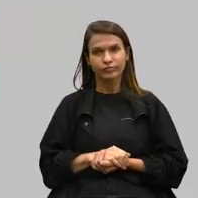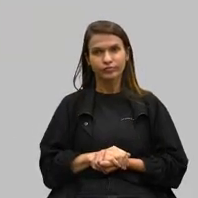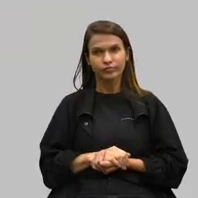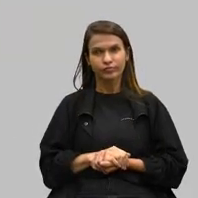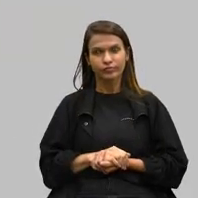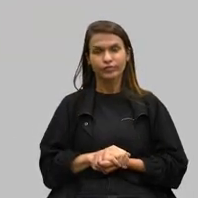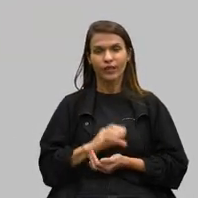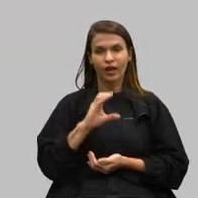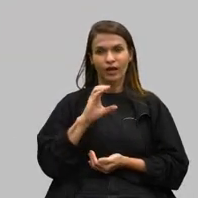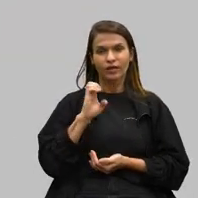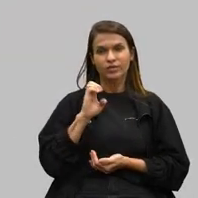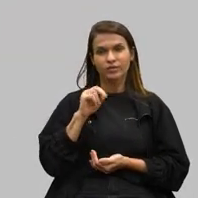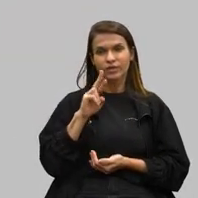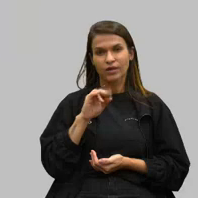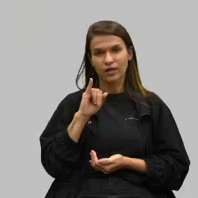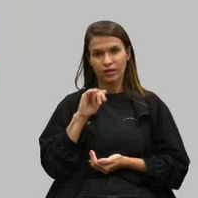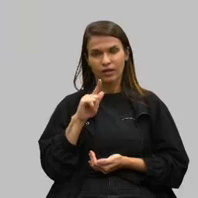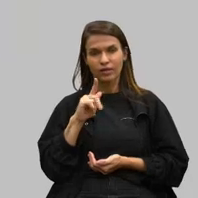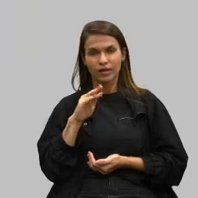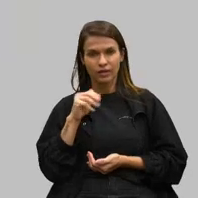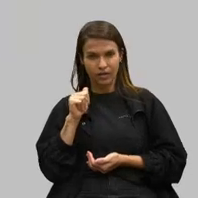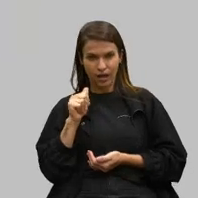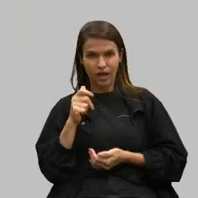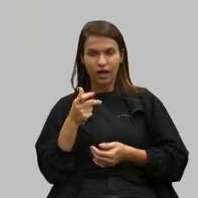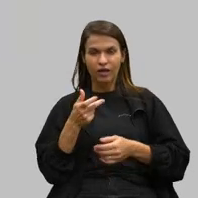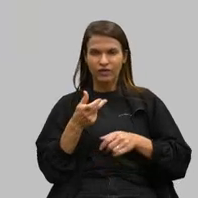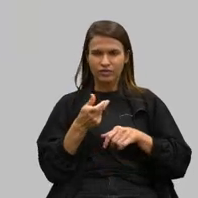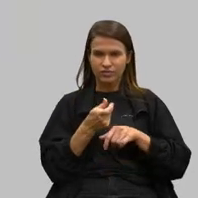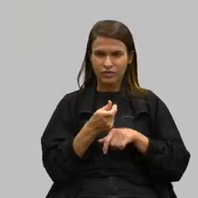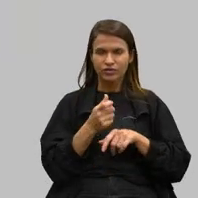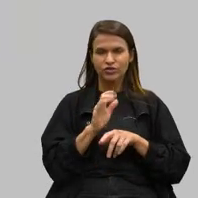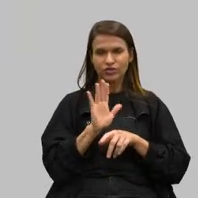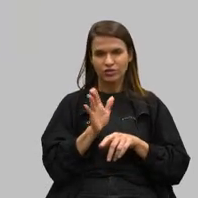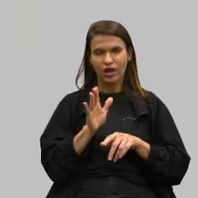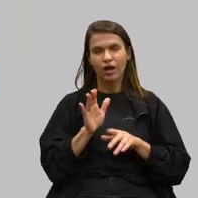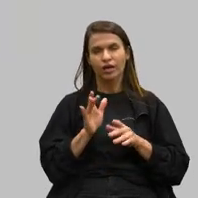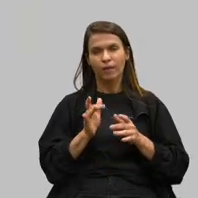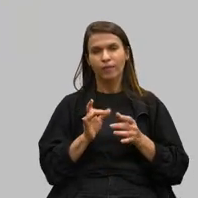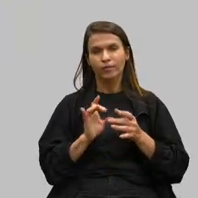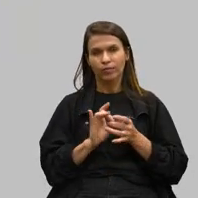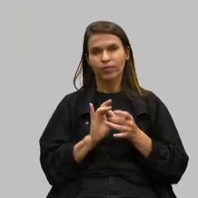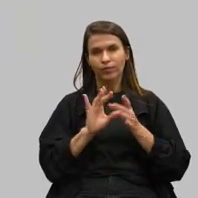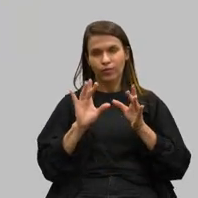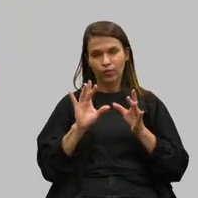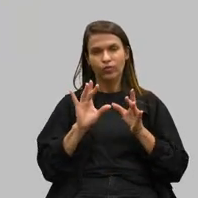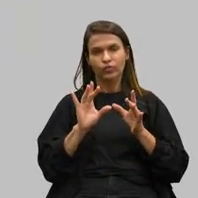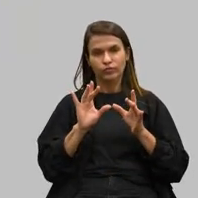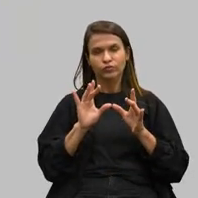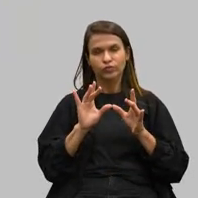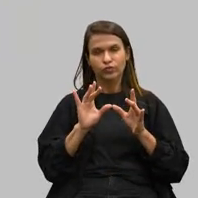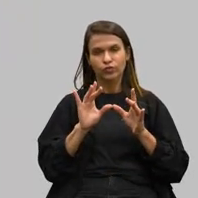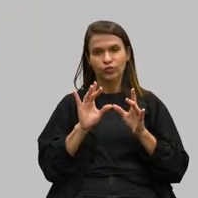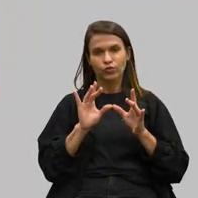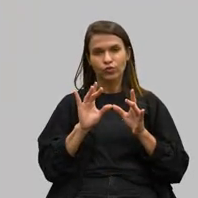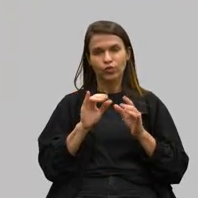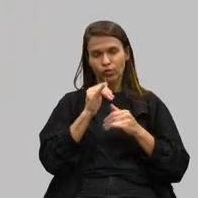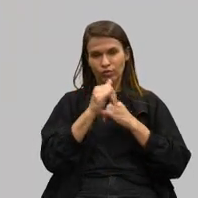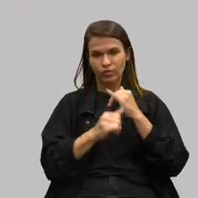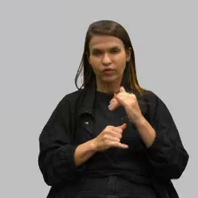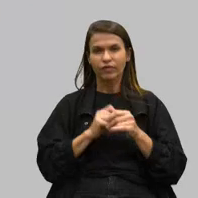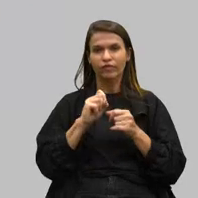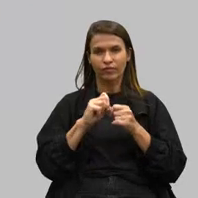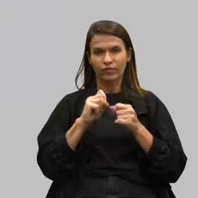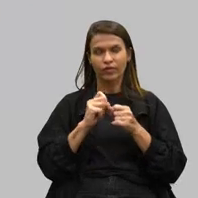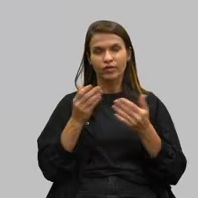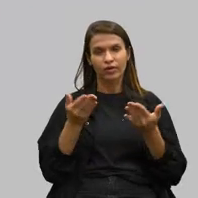seringas, nós vamos fazer, já abrimos o seio, o novo pregão eletrônico já vai ser feito agora. Nós estávamos até